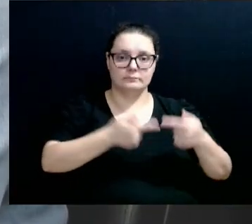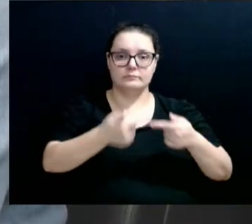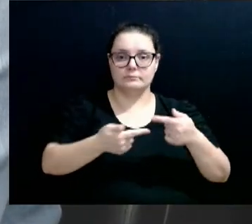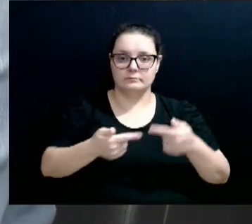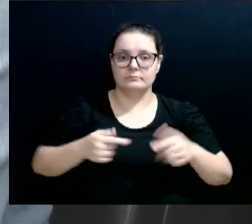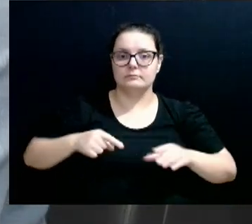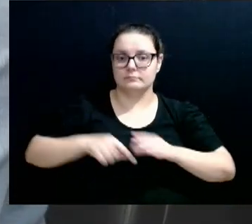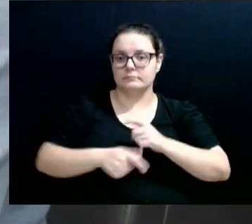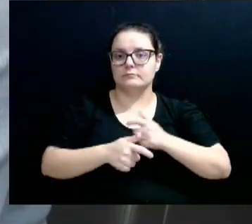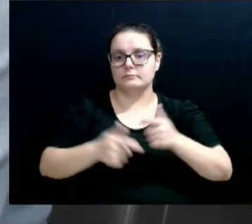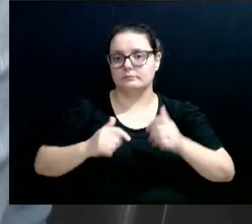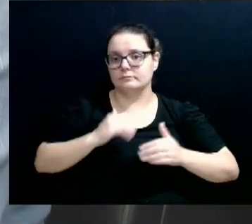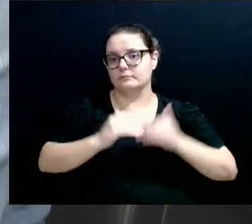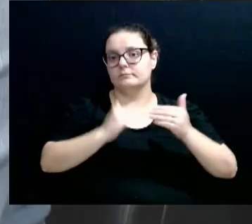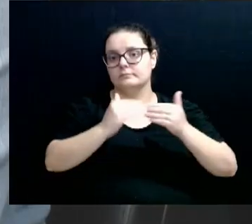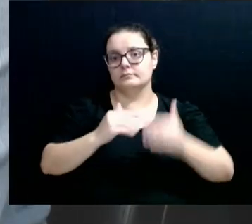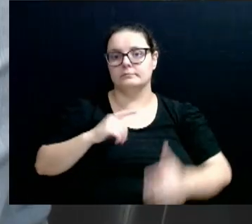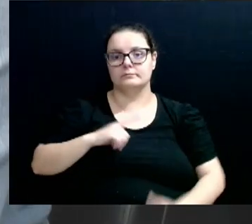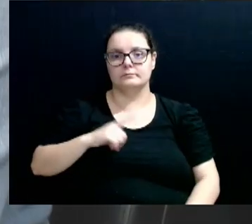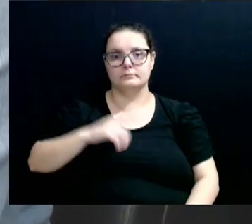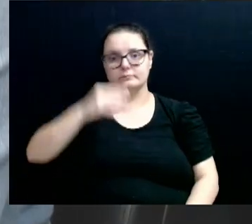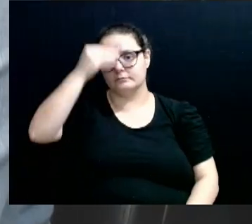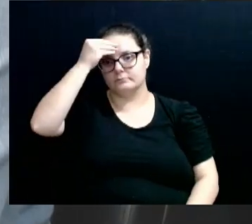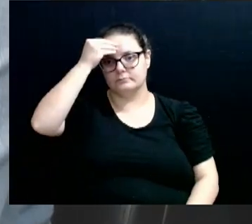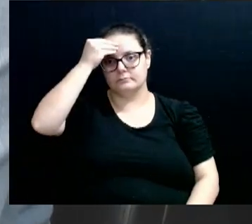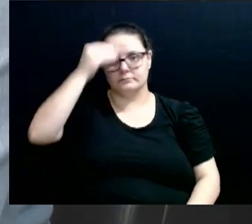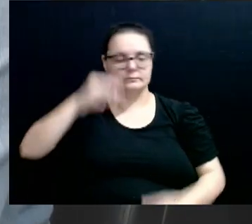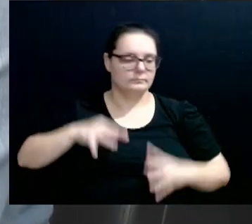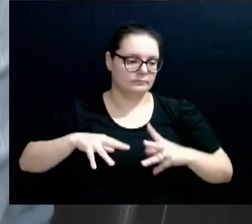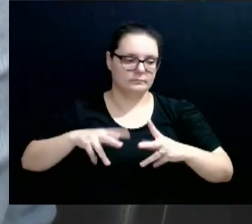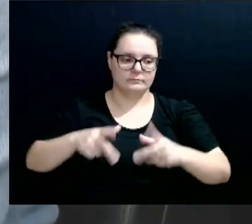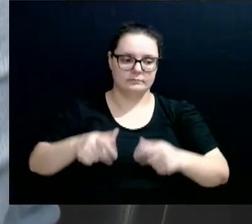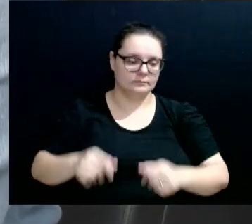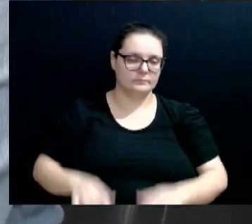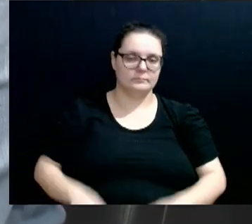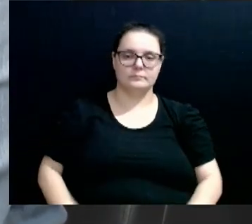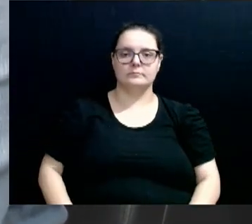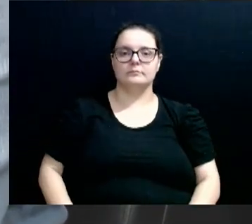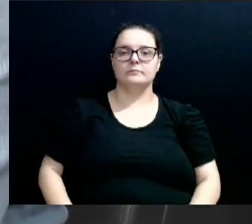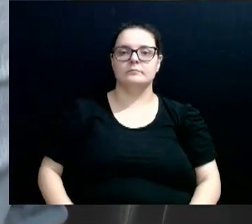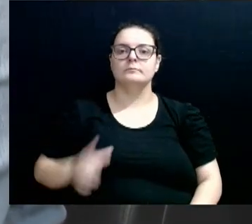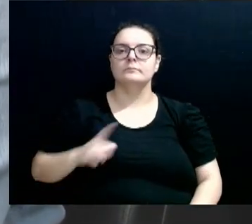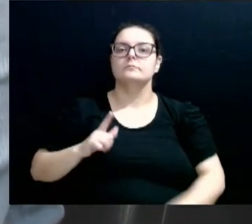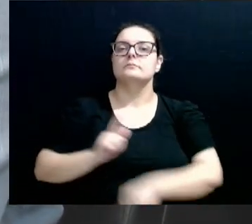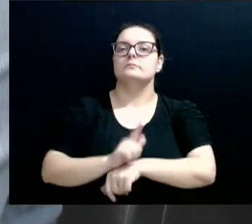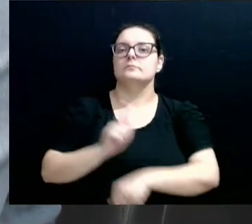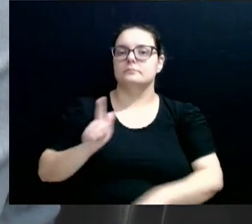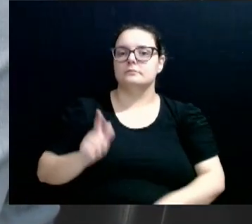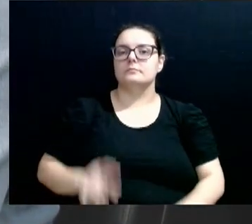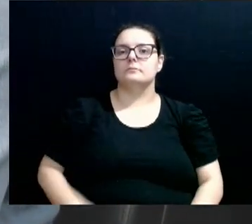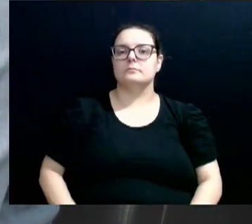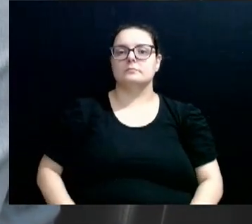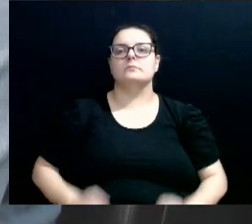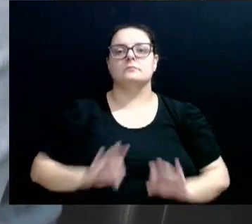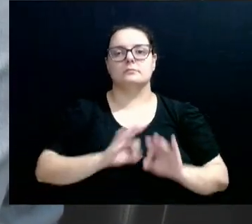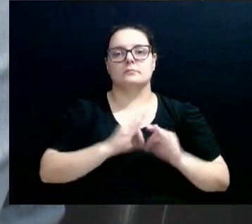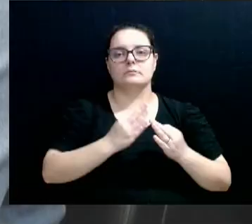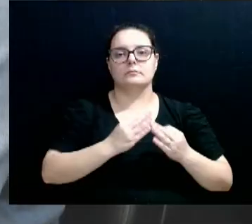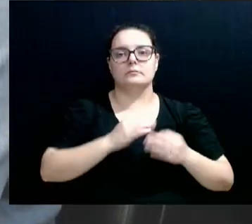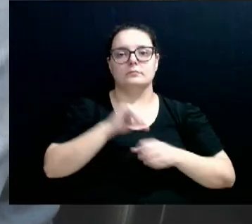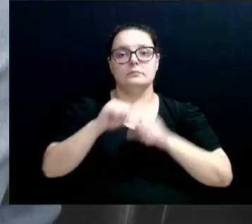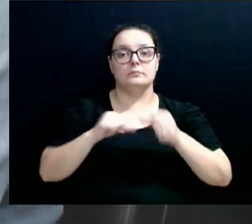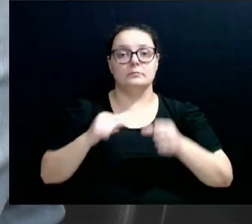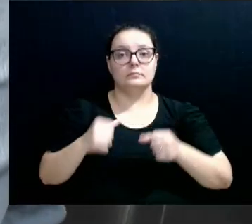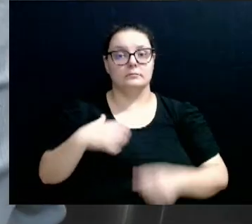eu tenho, meus sobrinhos já são todos têm curso superior, a família ela mudou um pouco a roupagem, mas digamos que eu